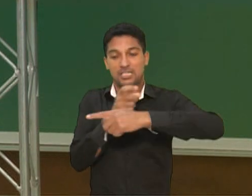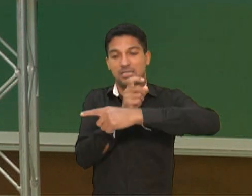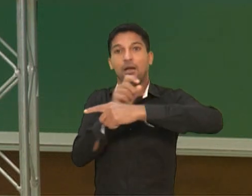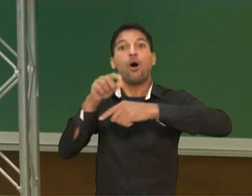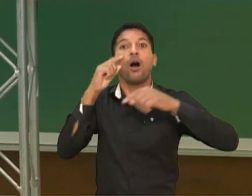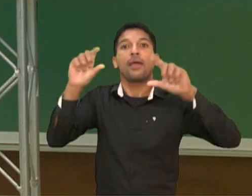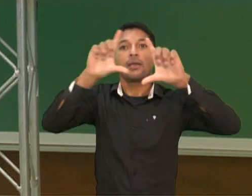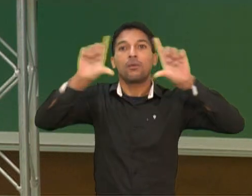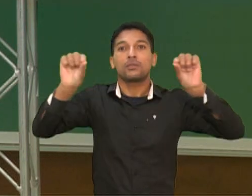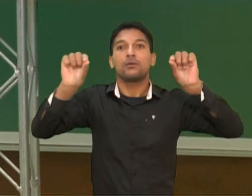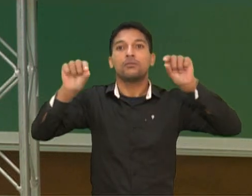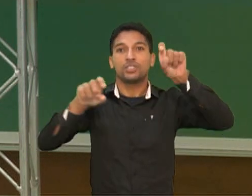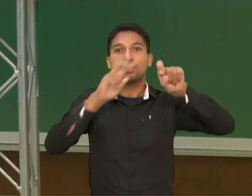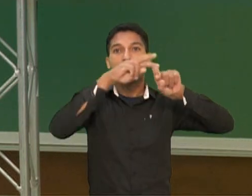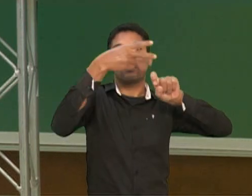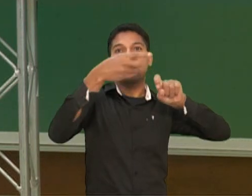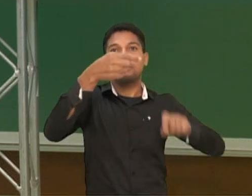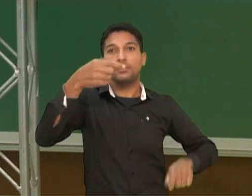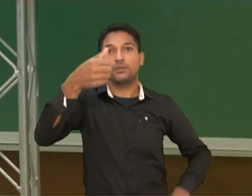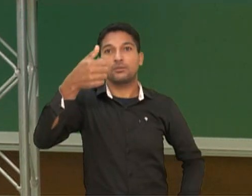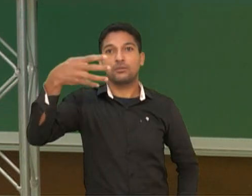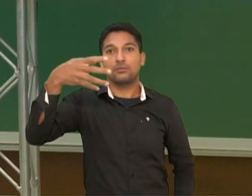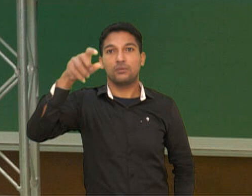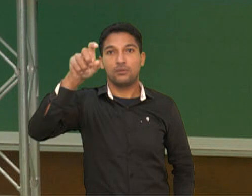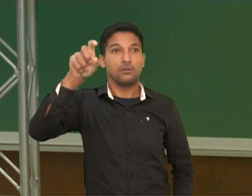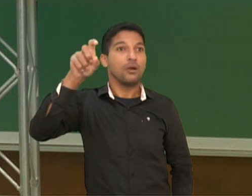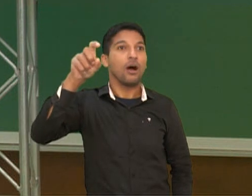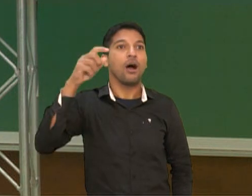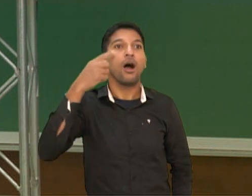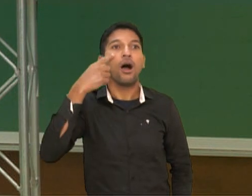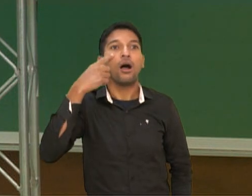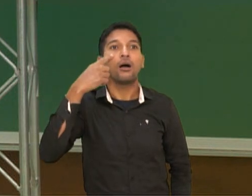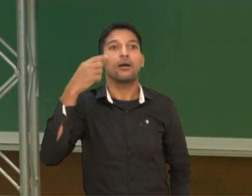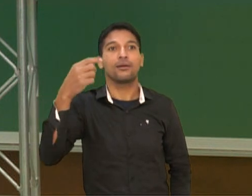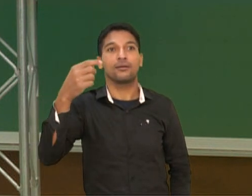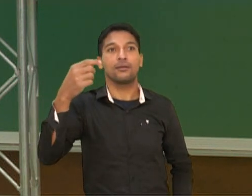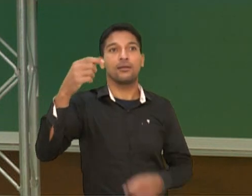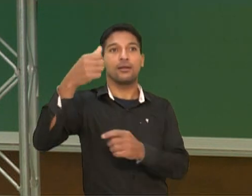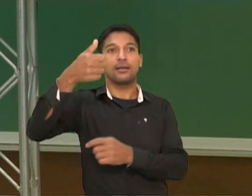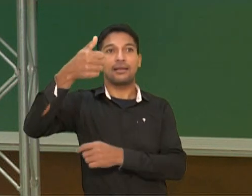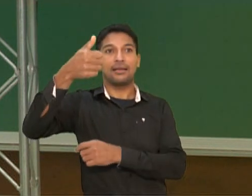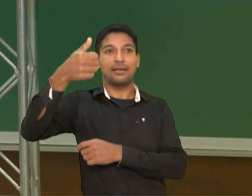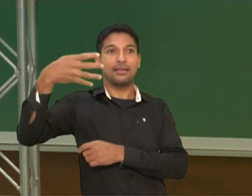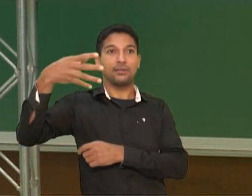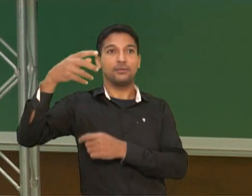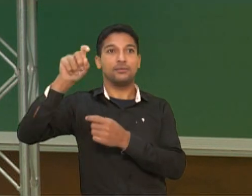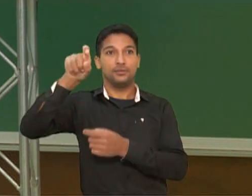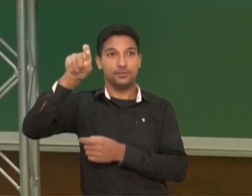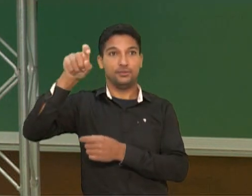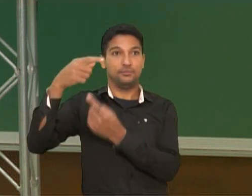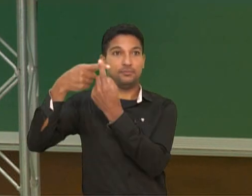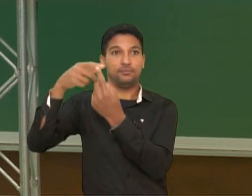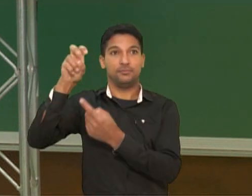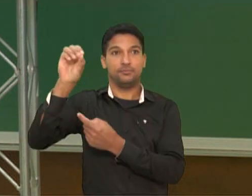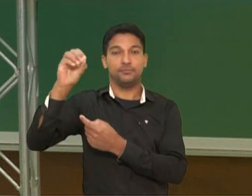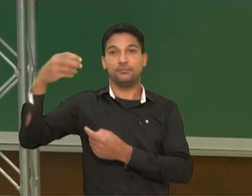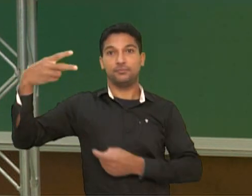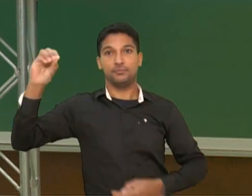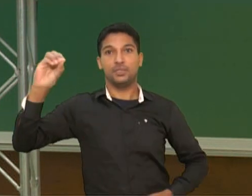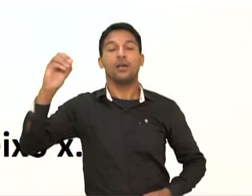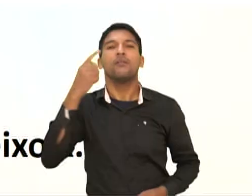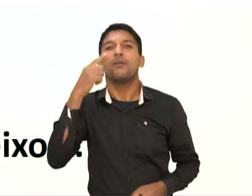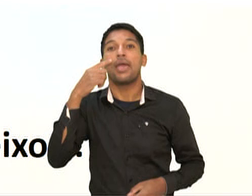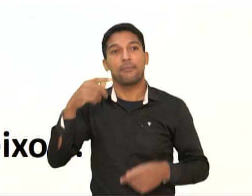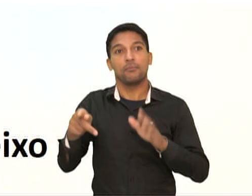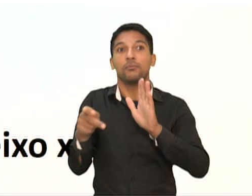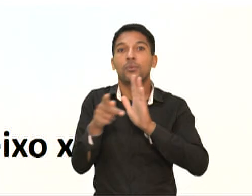menos 14x mais 50 igual a zero. Então, a gente sabe que a parábola vai ter concavidade voltada para cima. Coloquei bem grandão ali